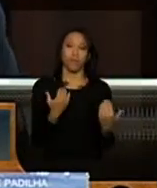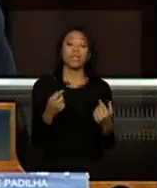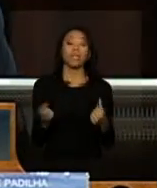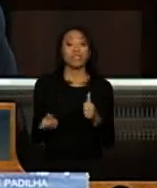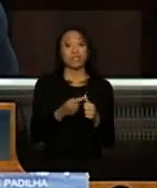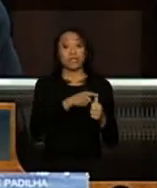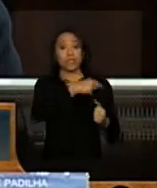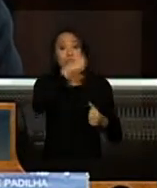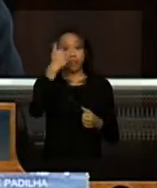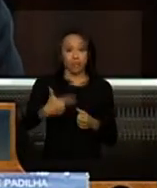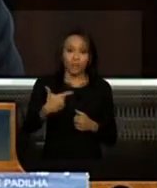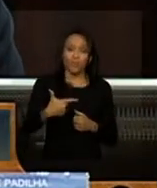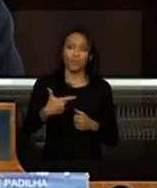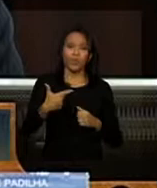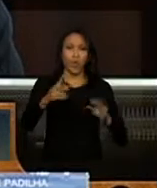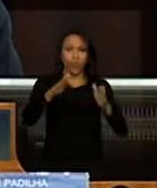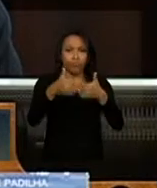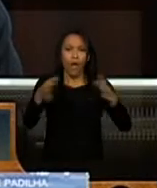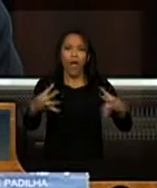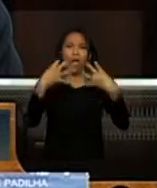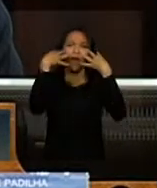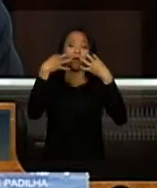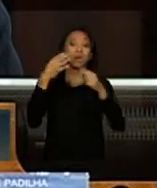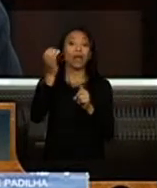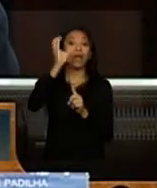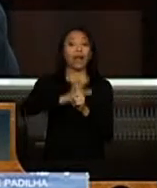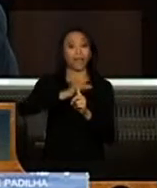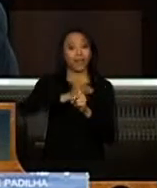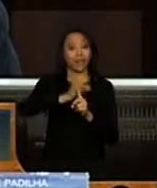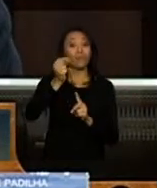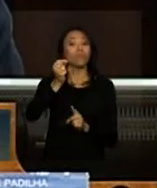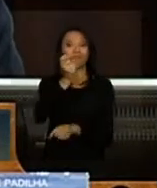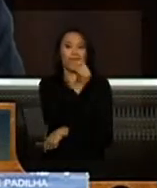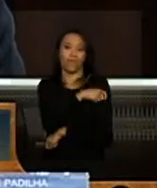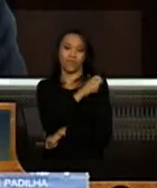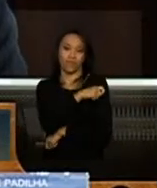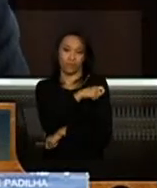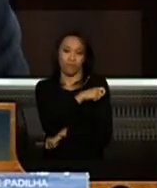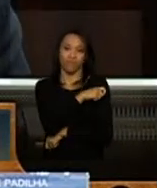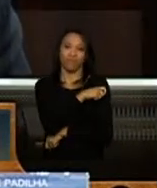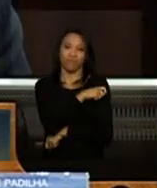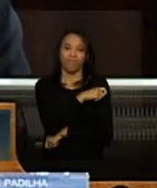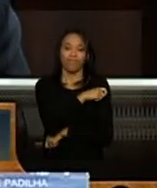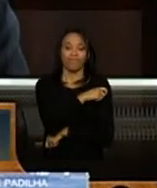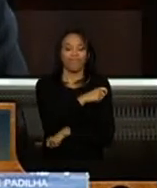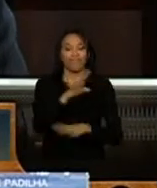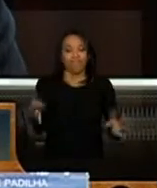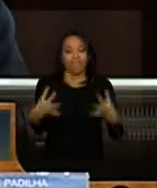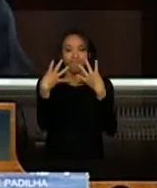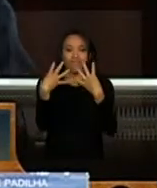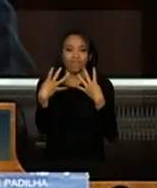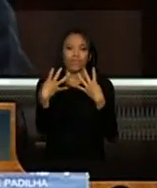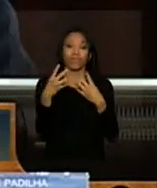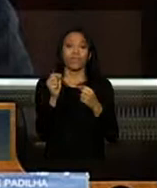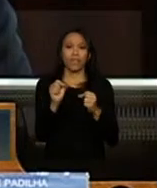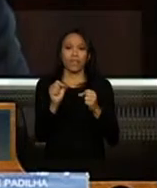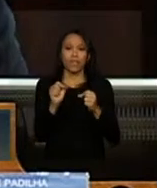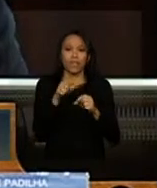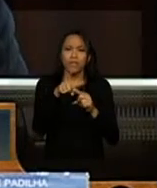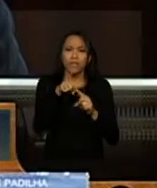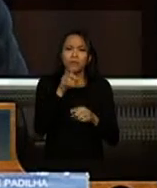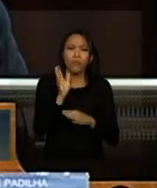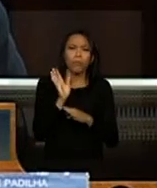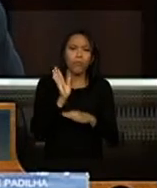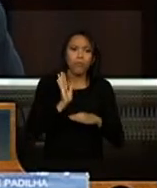chamo a atenção a expansão do nosso calendário vacinal, né? Não é chamar a atenção aqui para o impacto que,